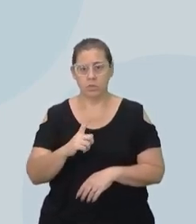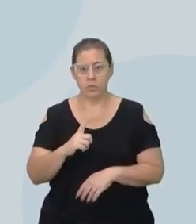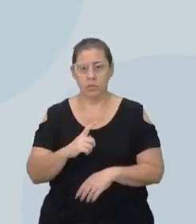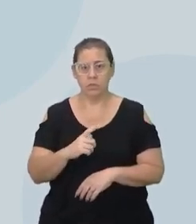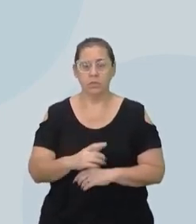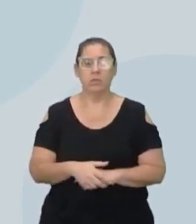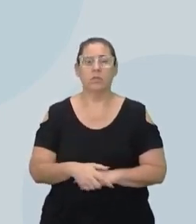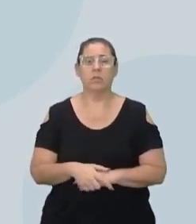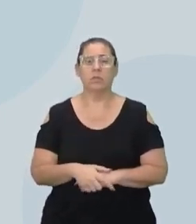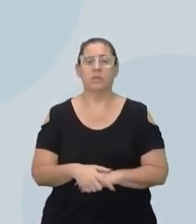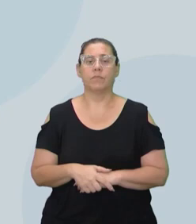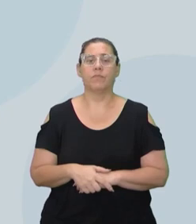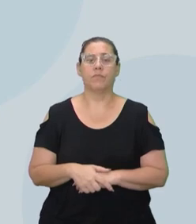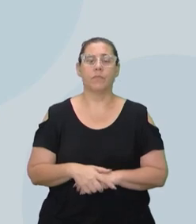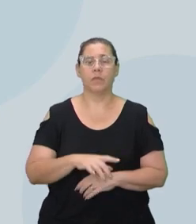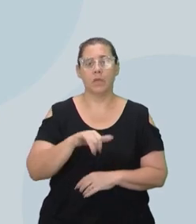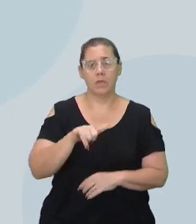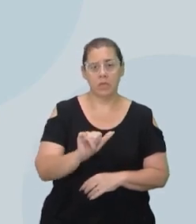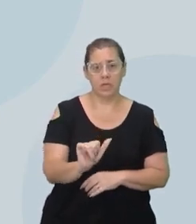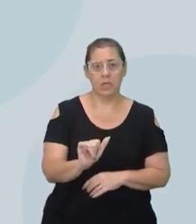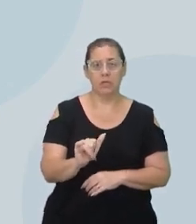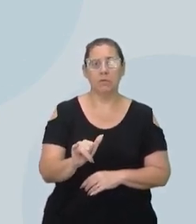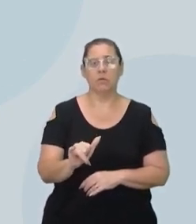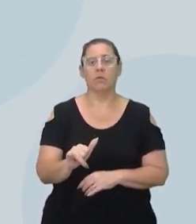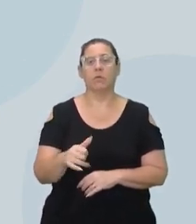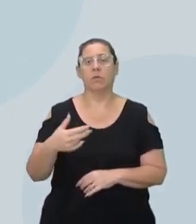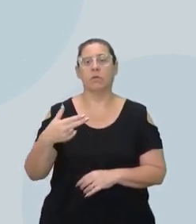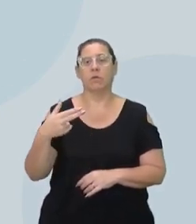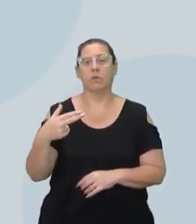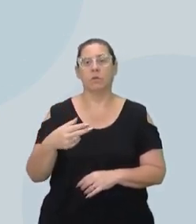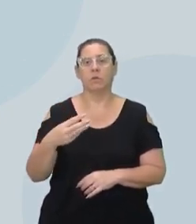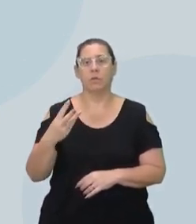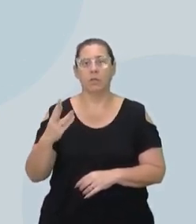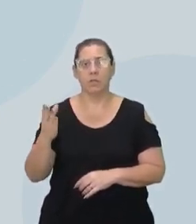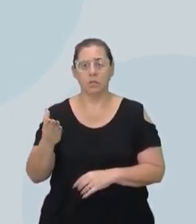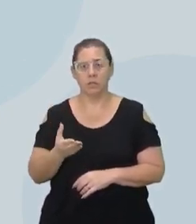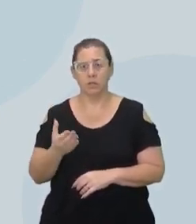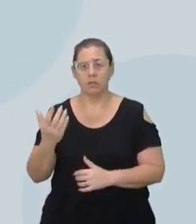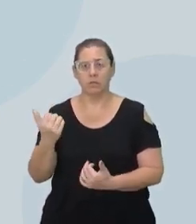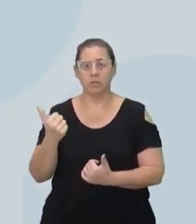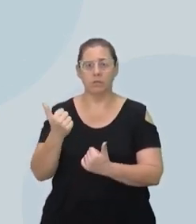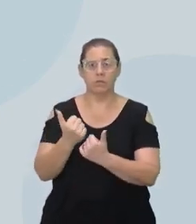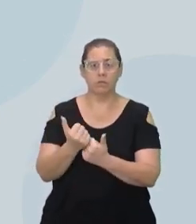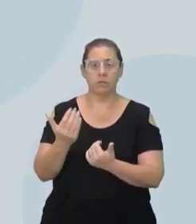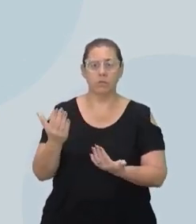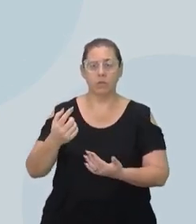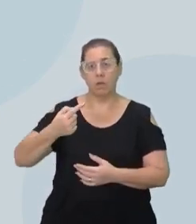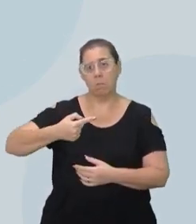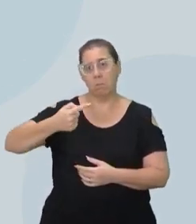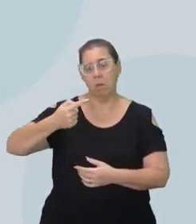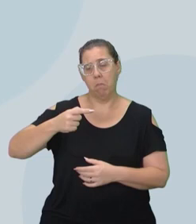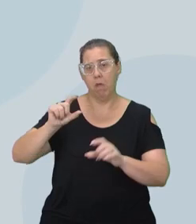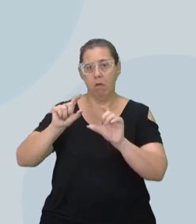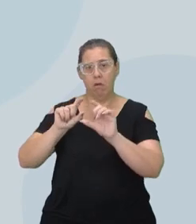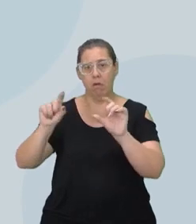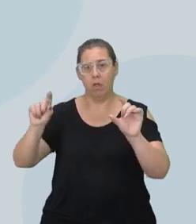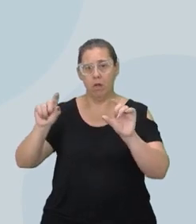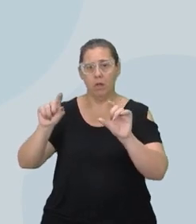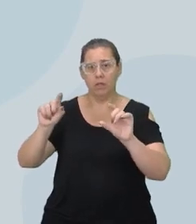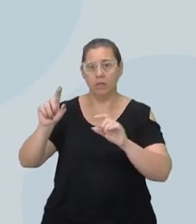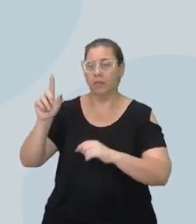folha aí, gente. E y igual a 3 meios, eu vou substituir aí na primeira linha aqui, ó,